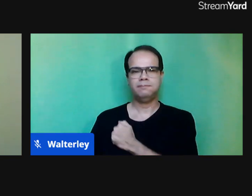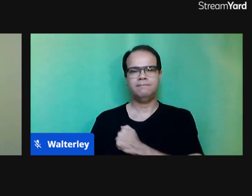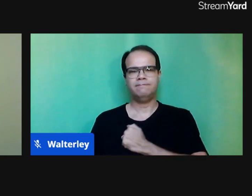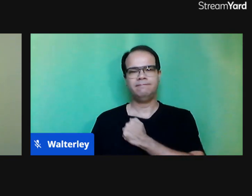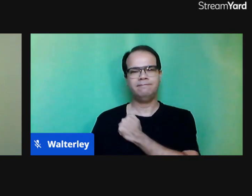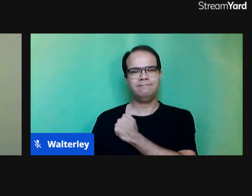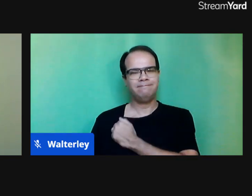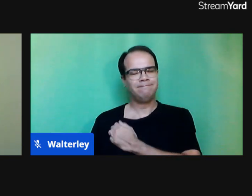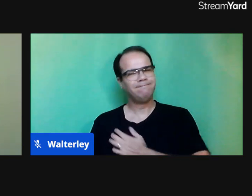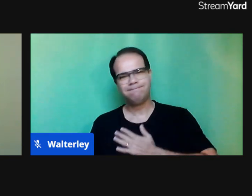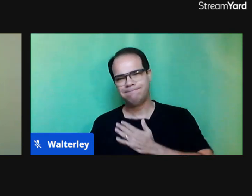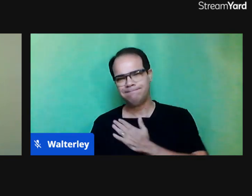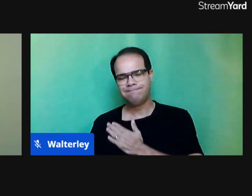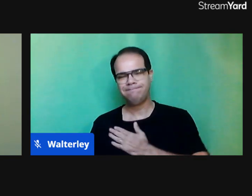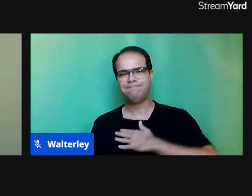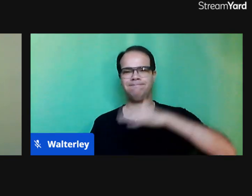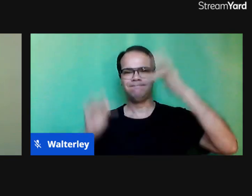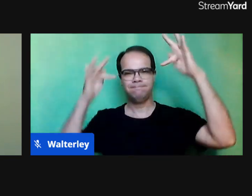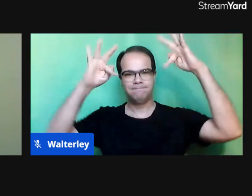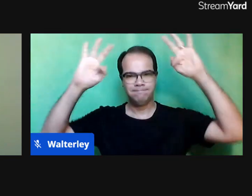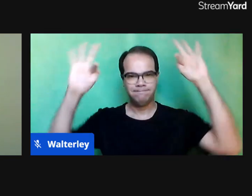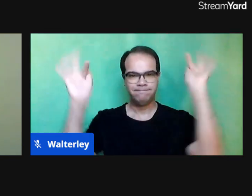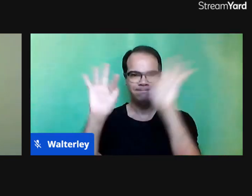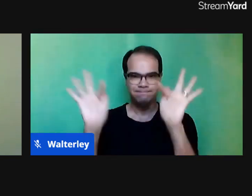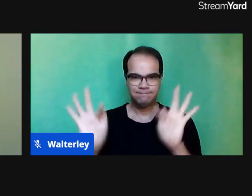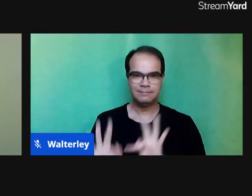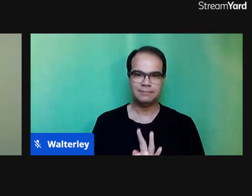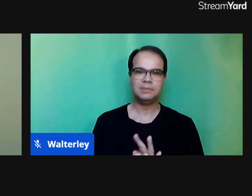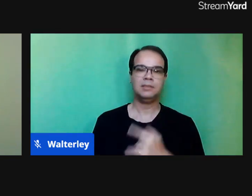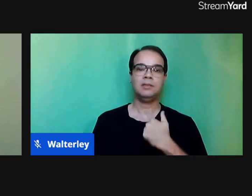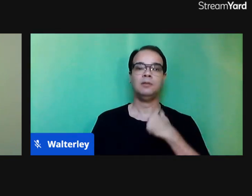pouquinho do meu conhecimento na área de audiovisual,